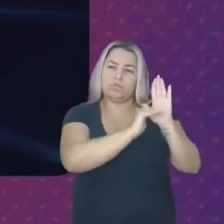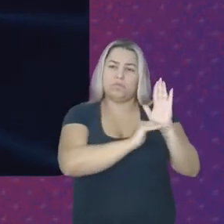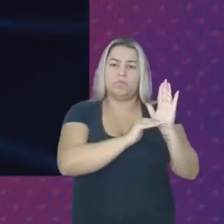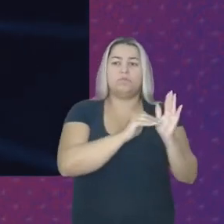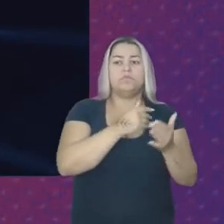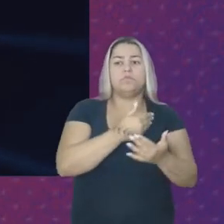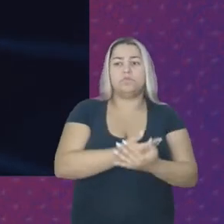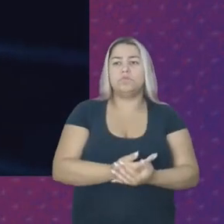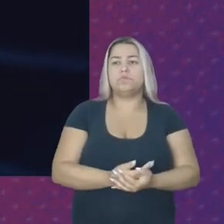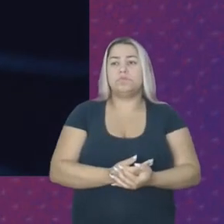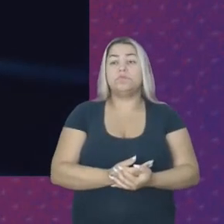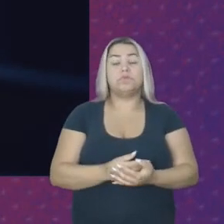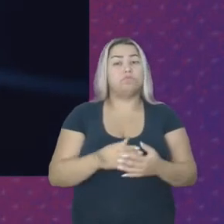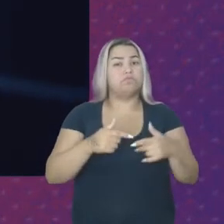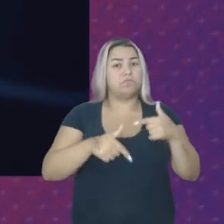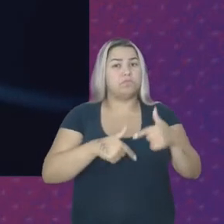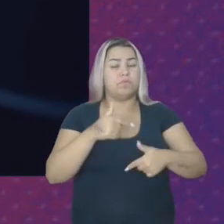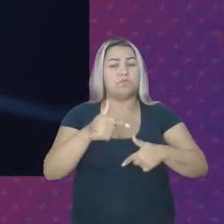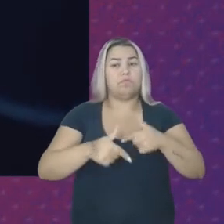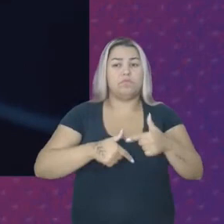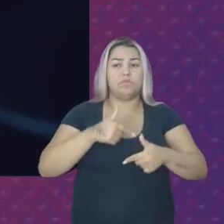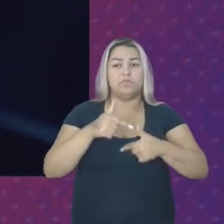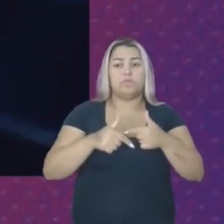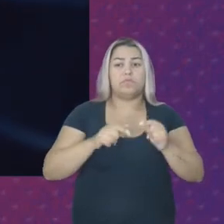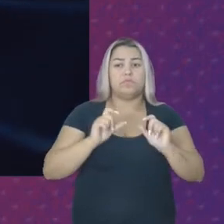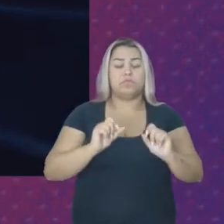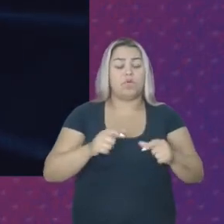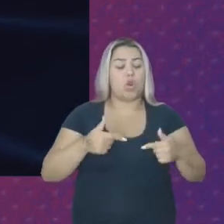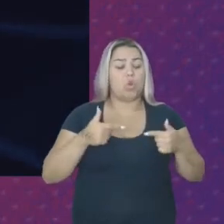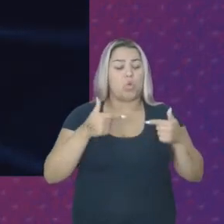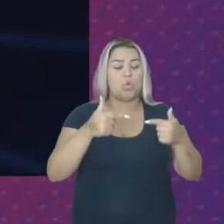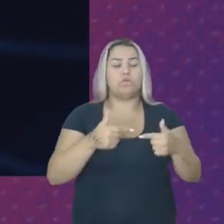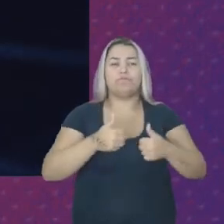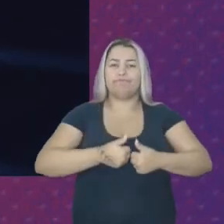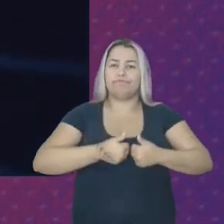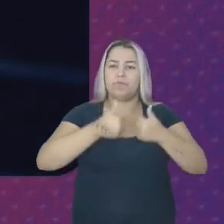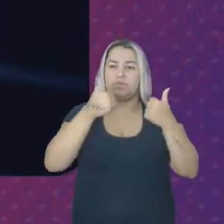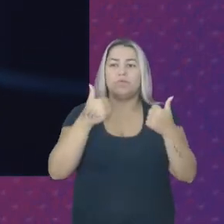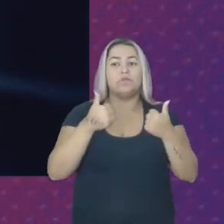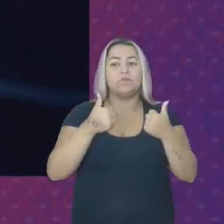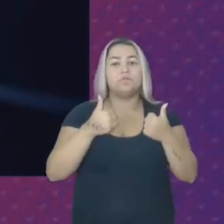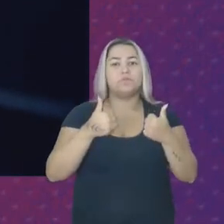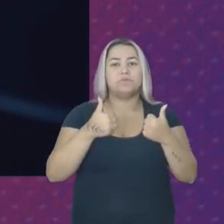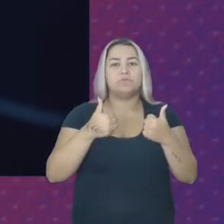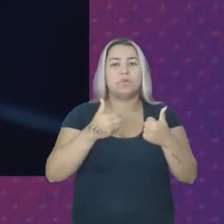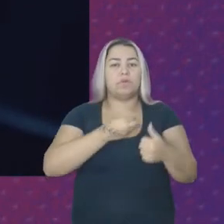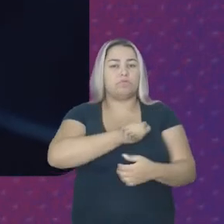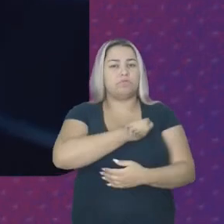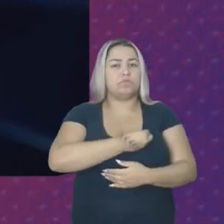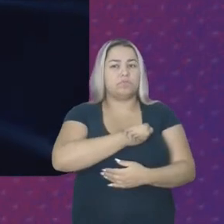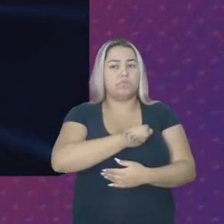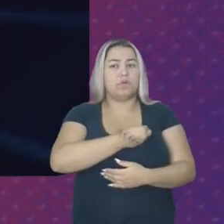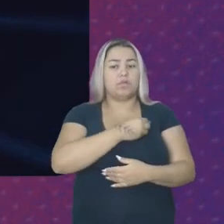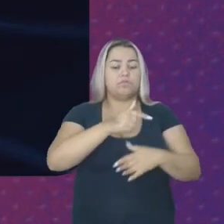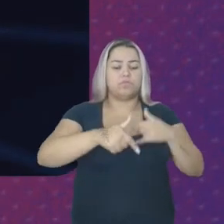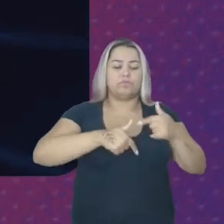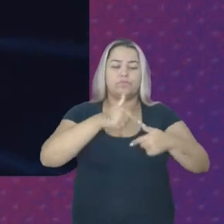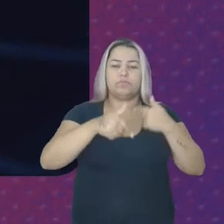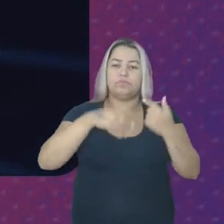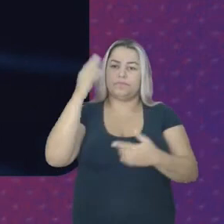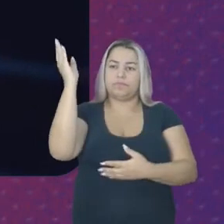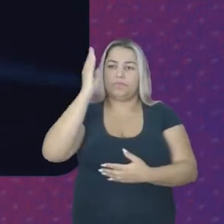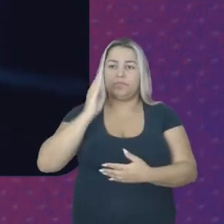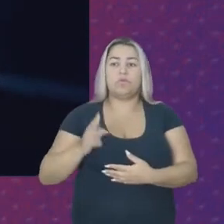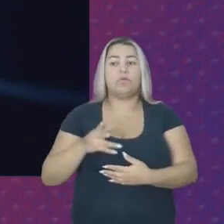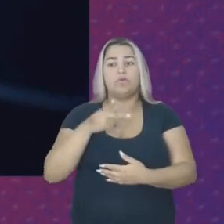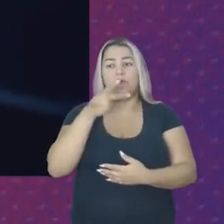crenças do Partido dos Trabalhadores no que tange a uma luta pela melhor vida da classe trabalhadora no Brasil. Para além disso, também se